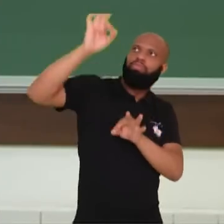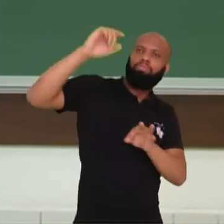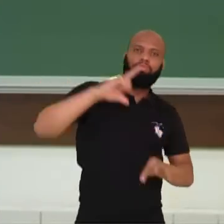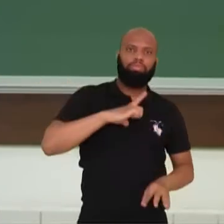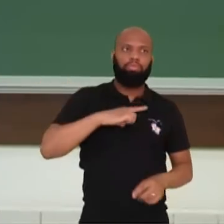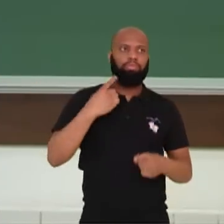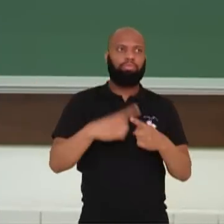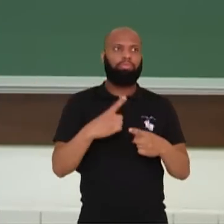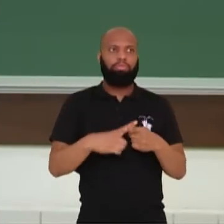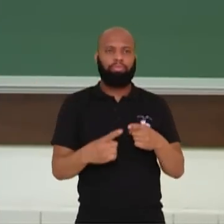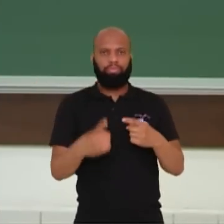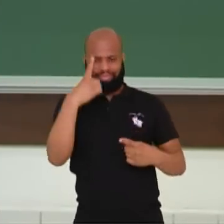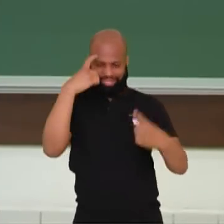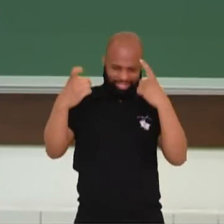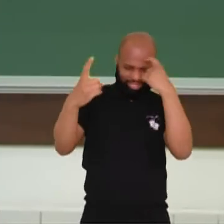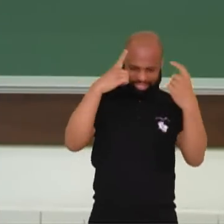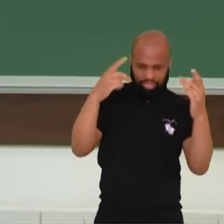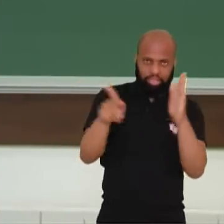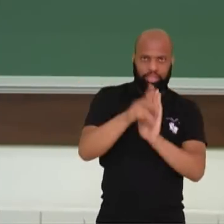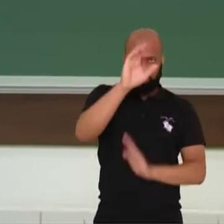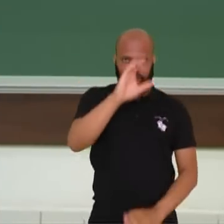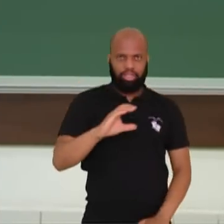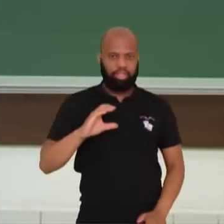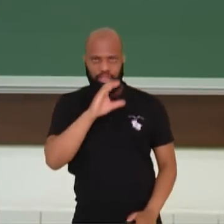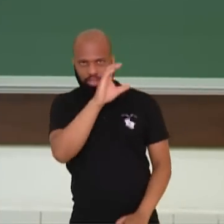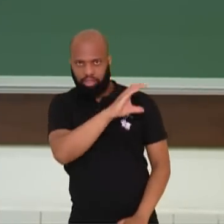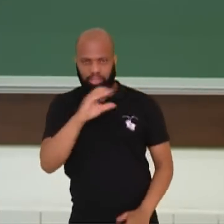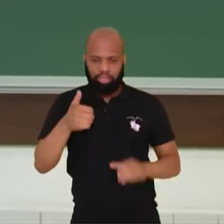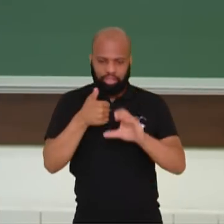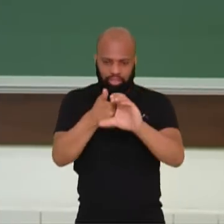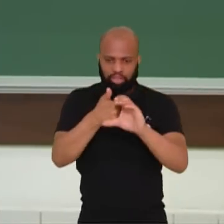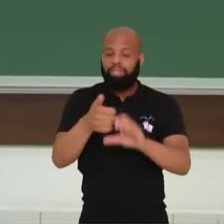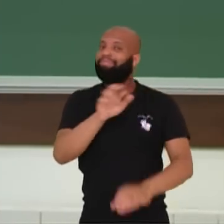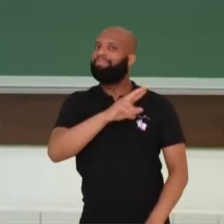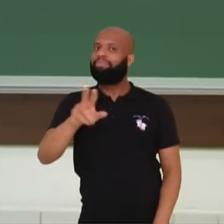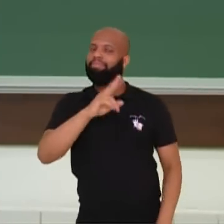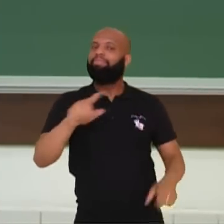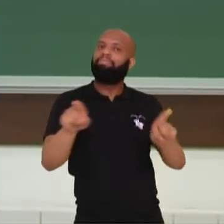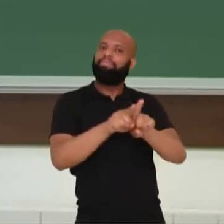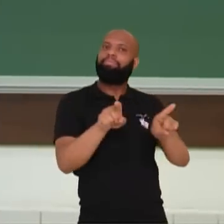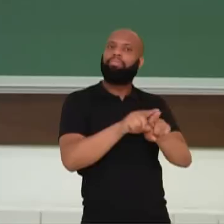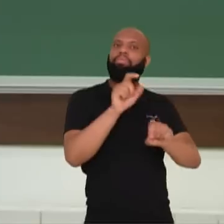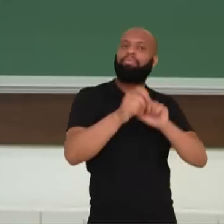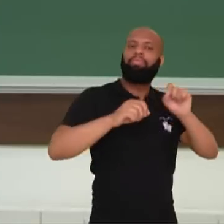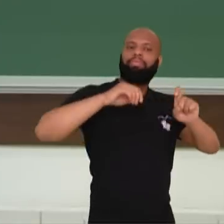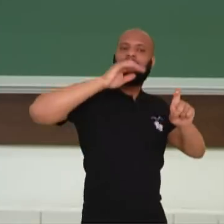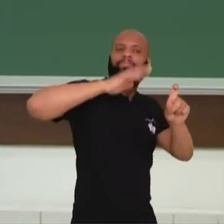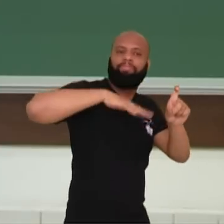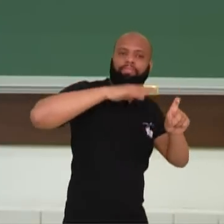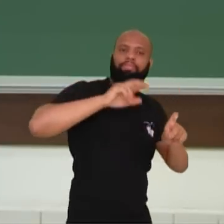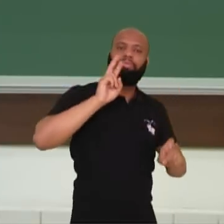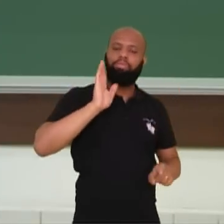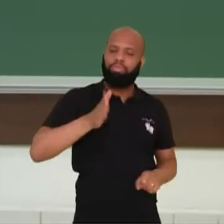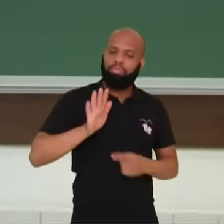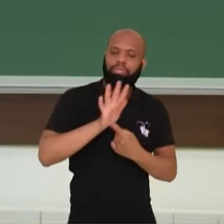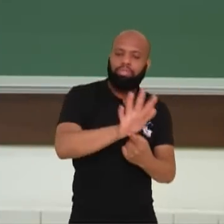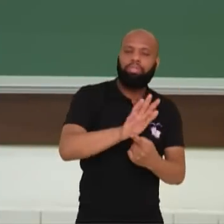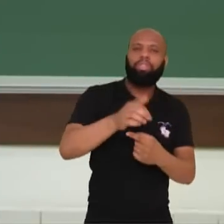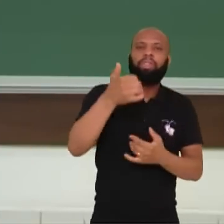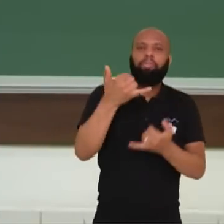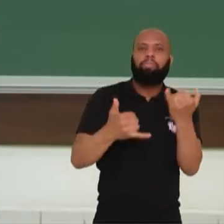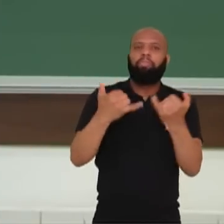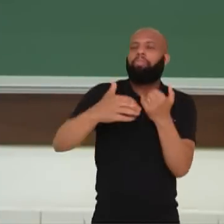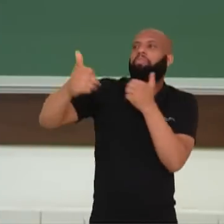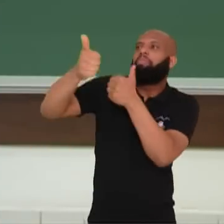não é uma invenção cristã, né? É também um elemento que a mitologia já trazia. Mais próximo dos deuses,